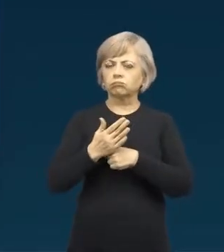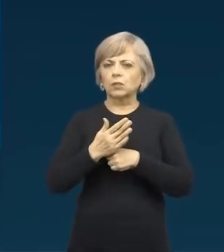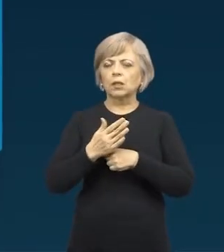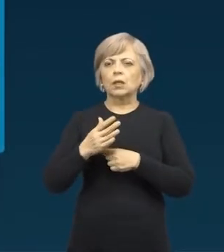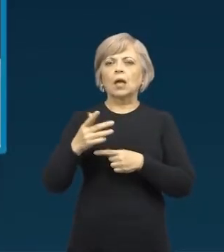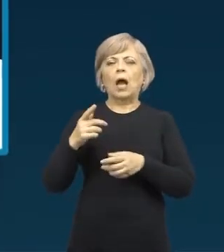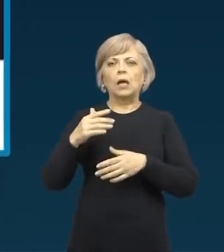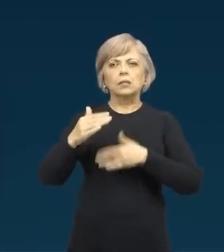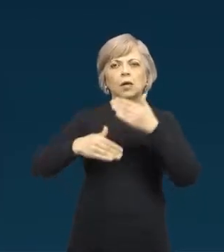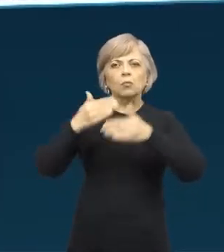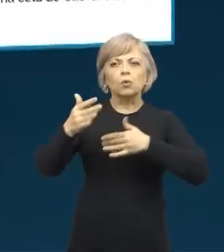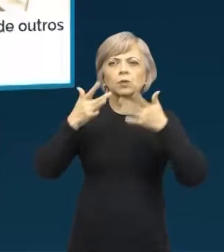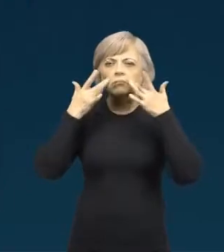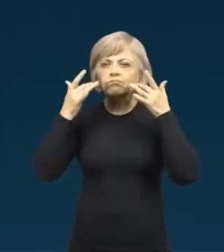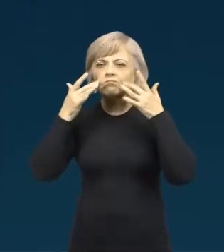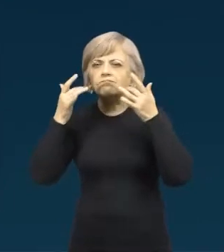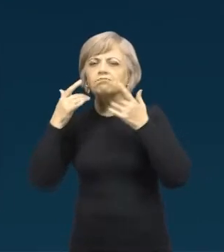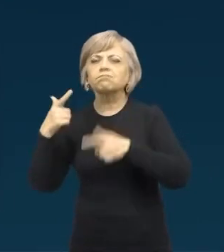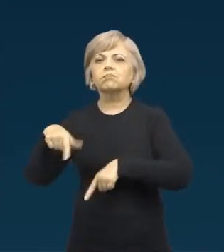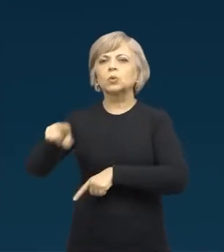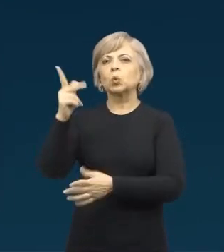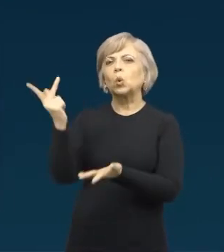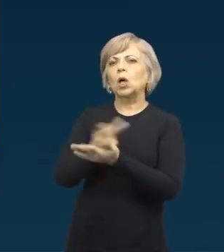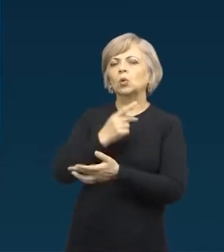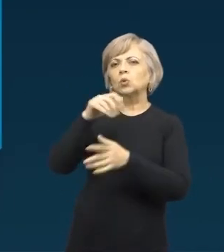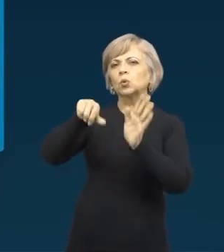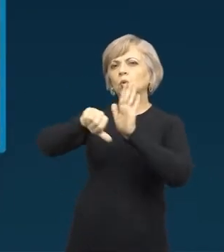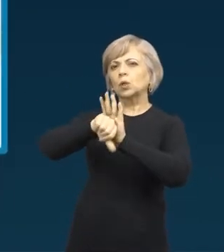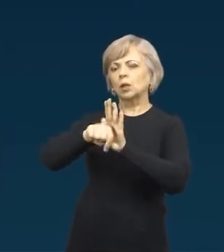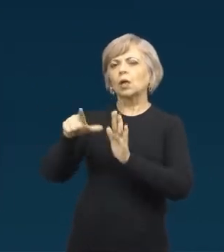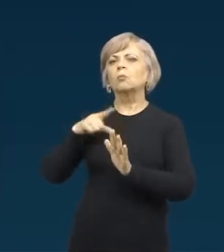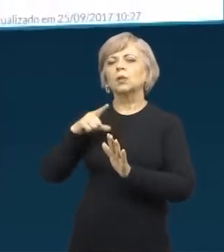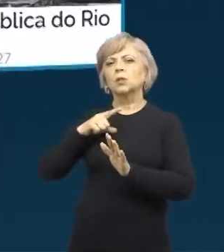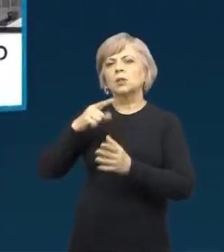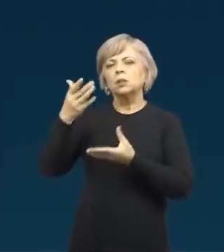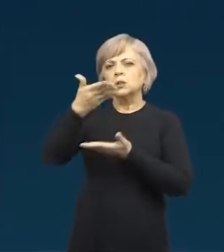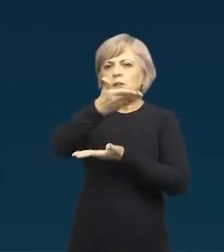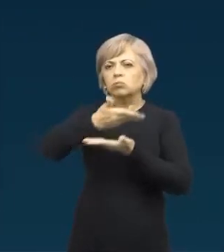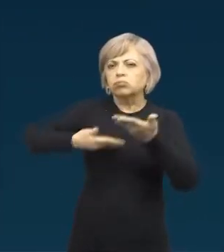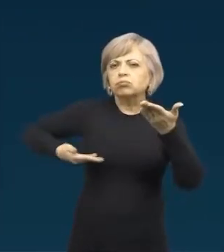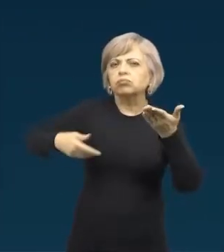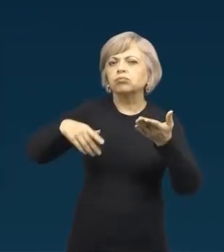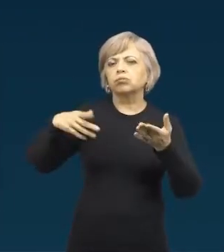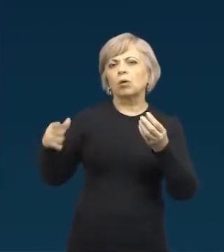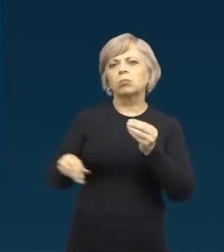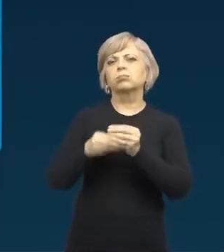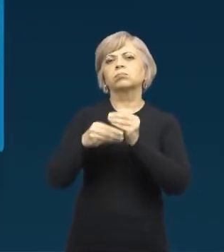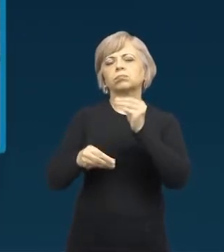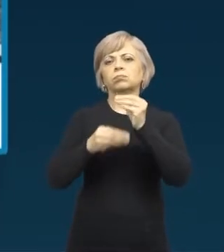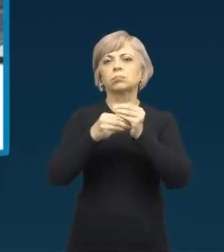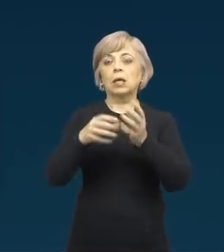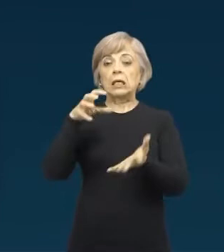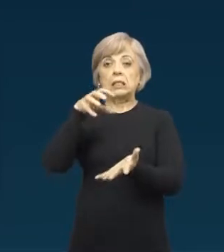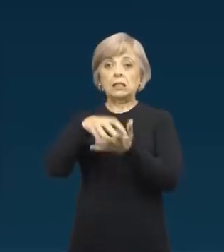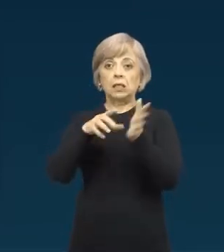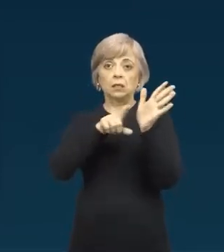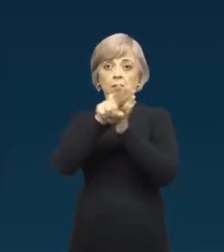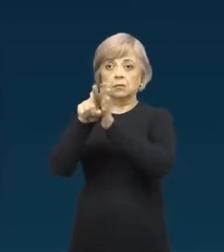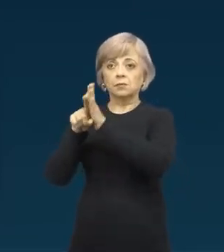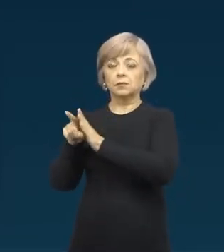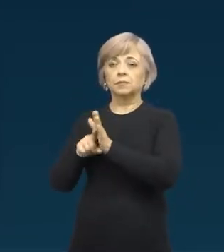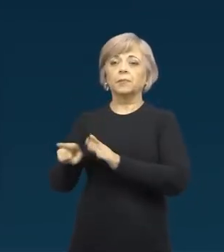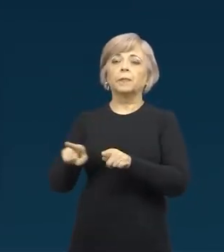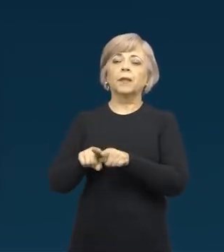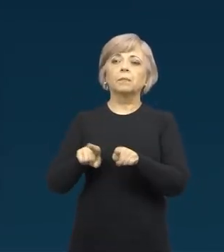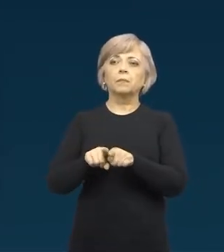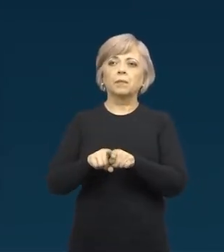contando muito com o apoio da DEDIT, e isso enriquece os laudos. Nós também temos muito apoio do Centro de Pesquisas. O